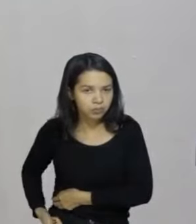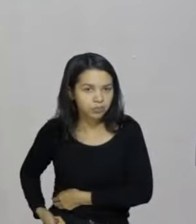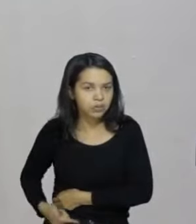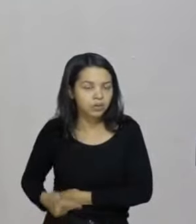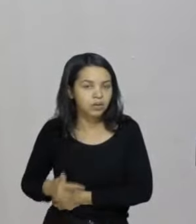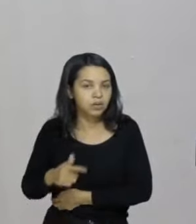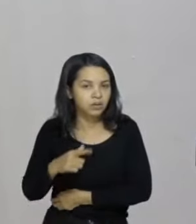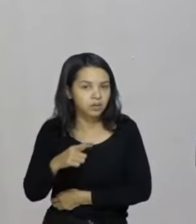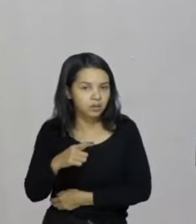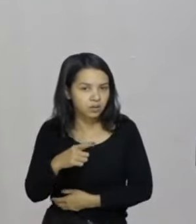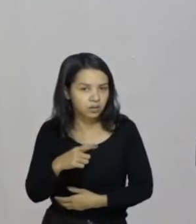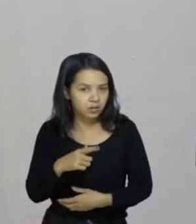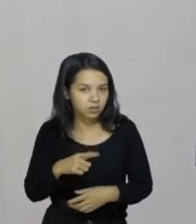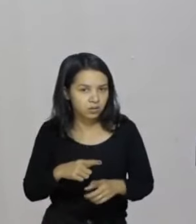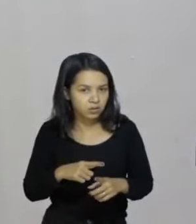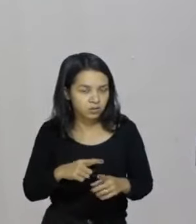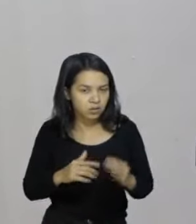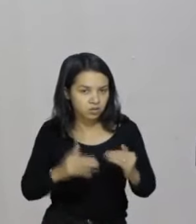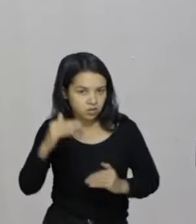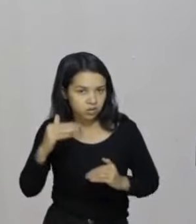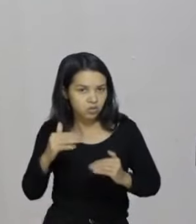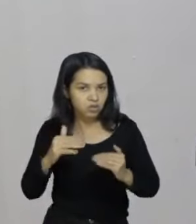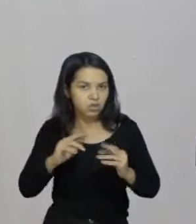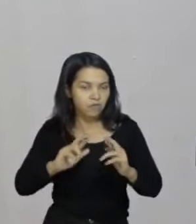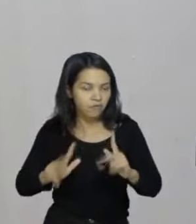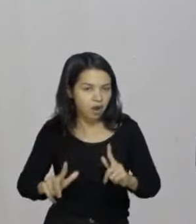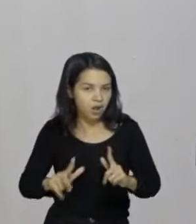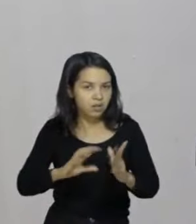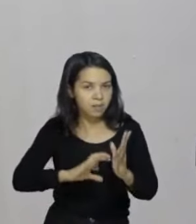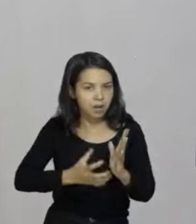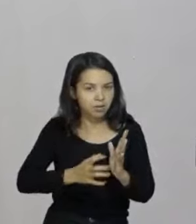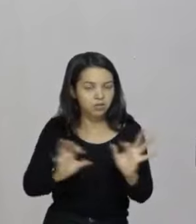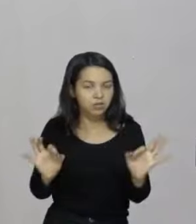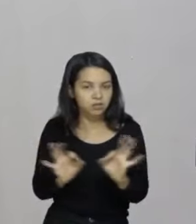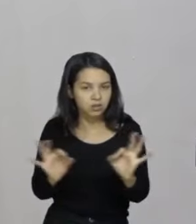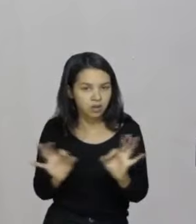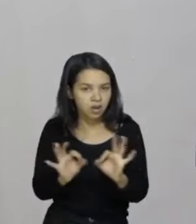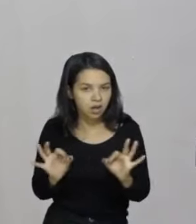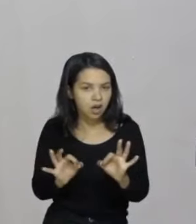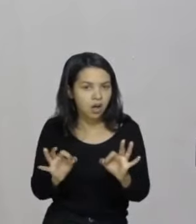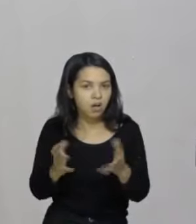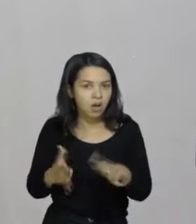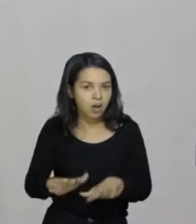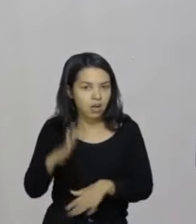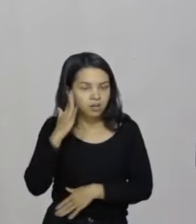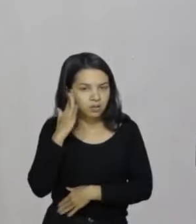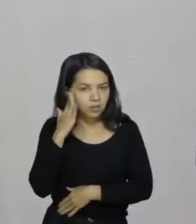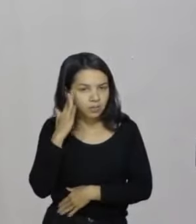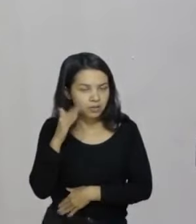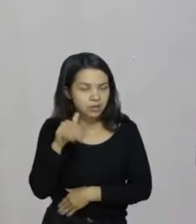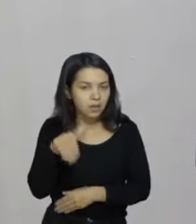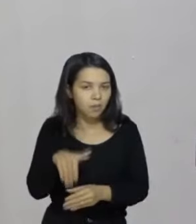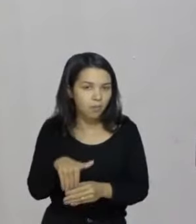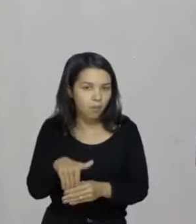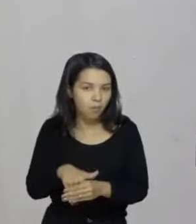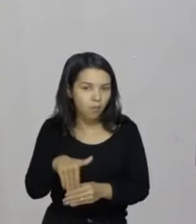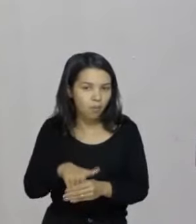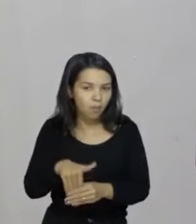sem distinção partidária sem querer saber se foi apoiado na eleição ou se não foi